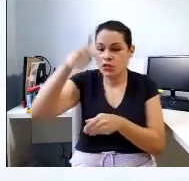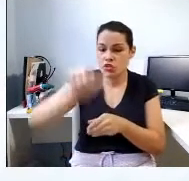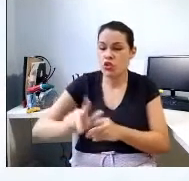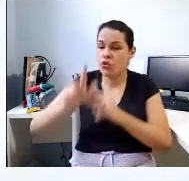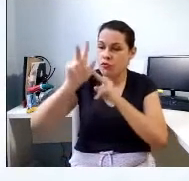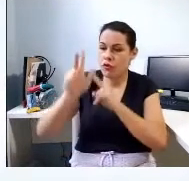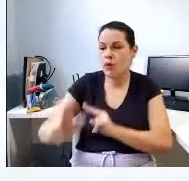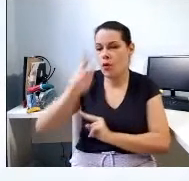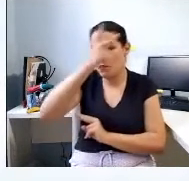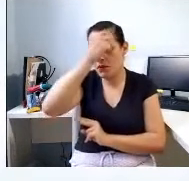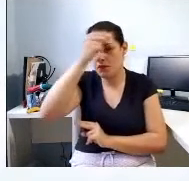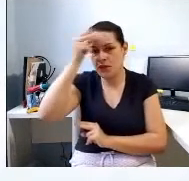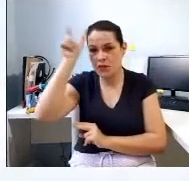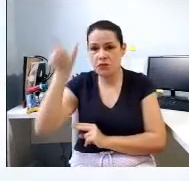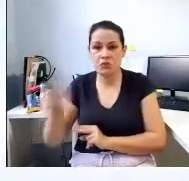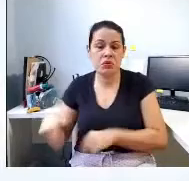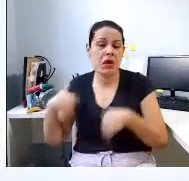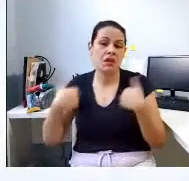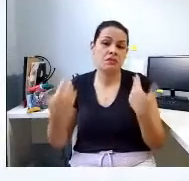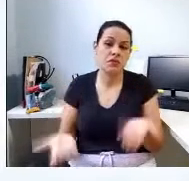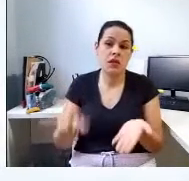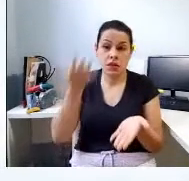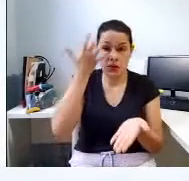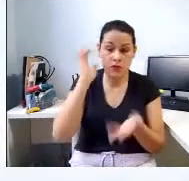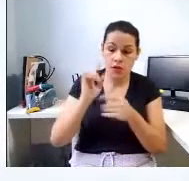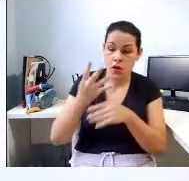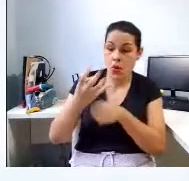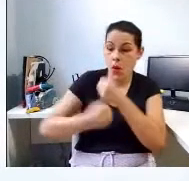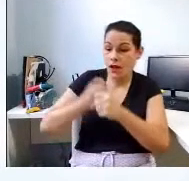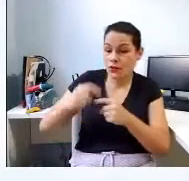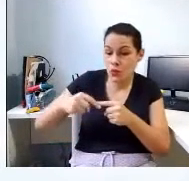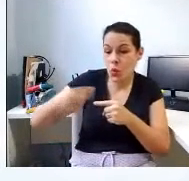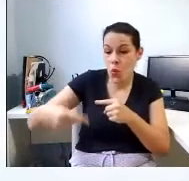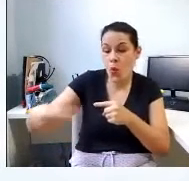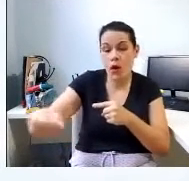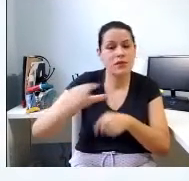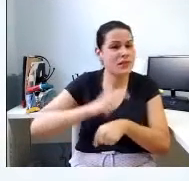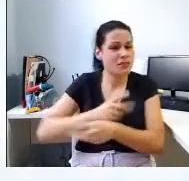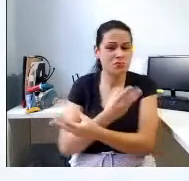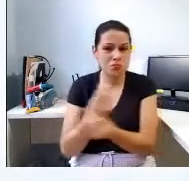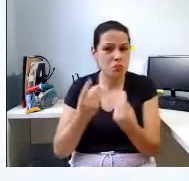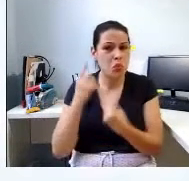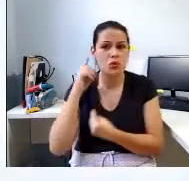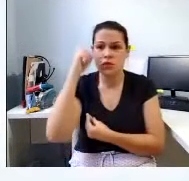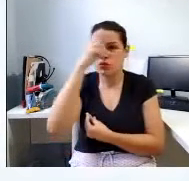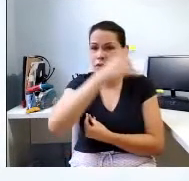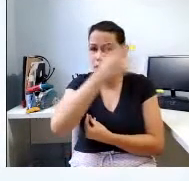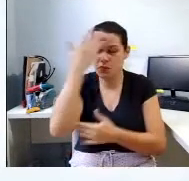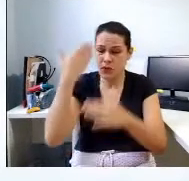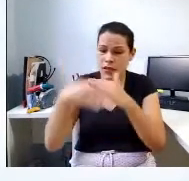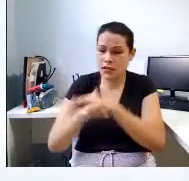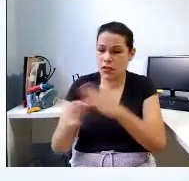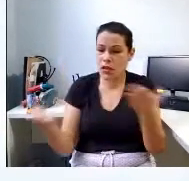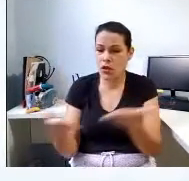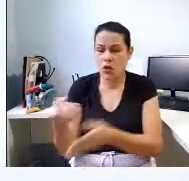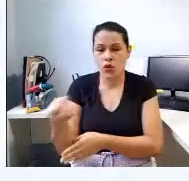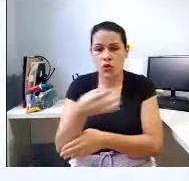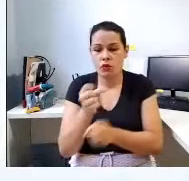se dar nos próximos 4 anos, que devem ser 4 anos de bastante dificuldade para os prefeitos que vão assumir aí a partir de